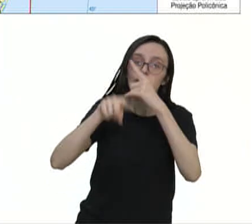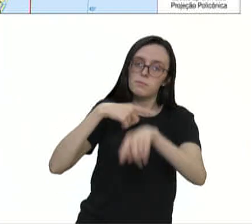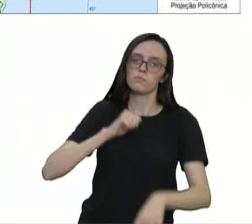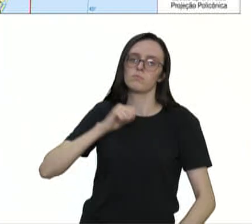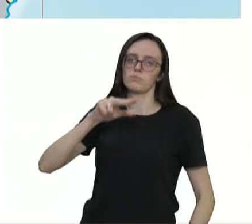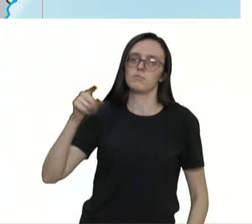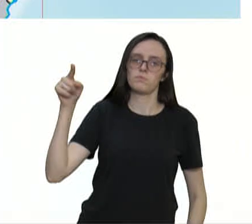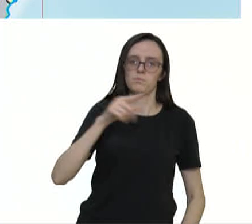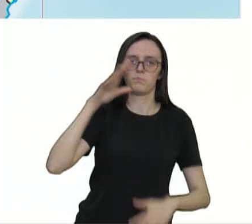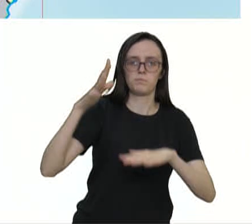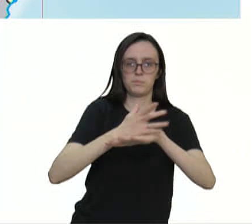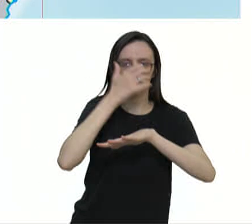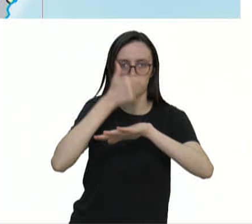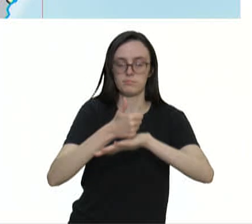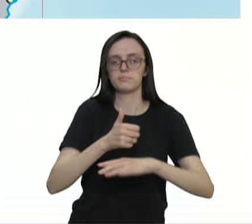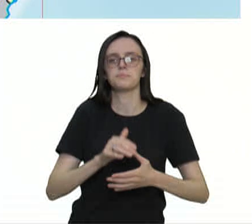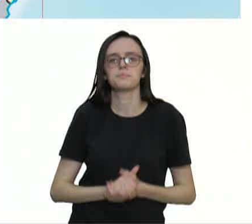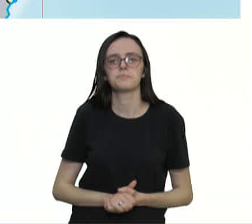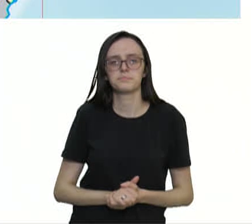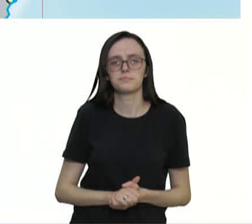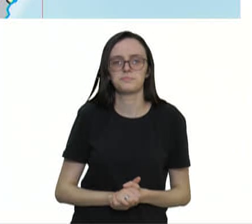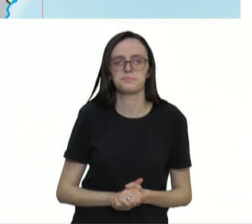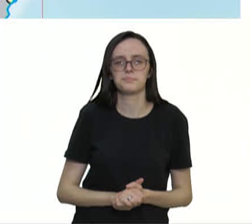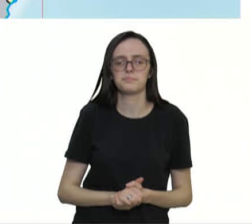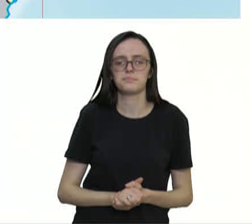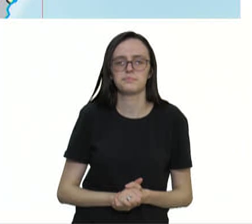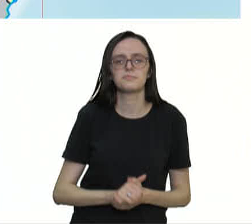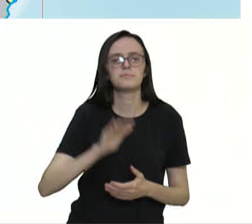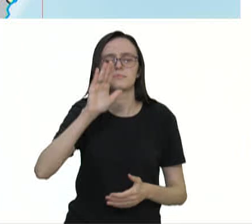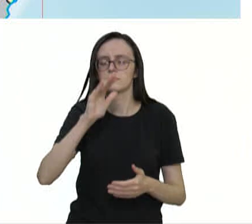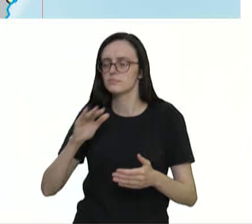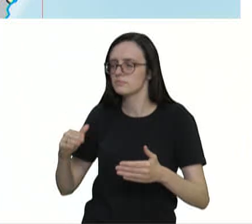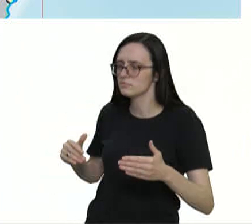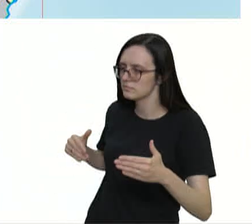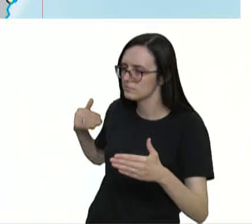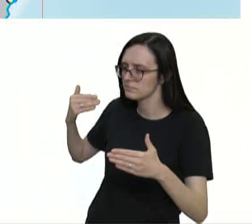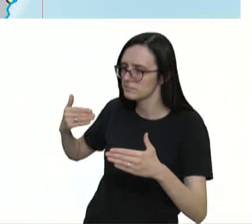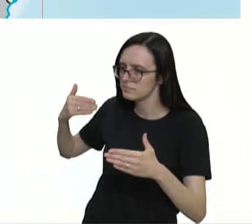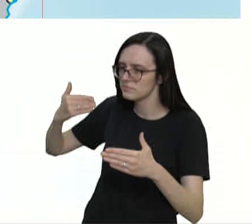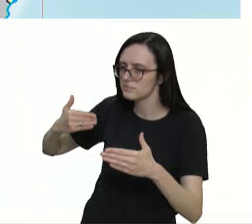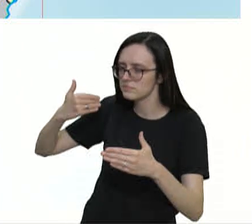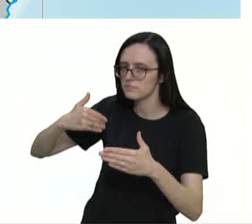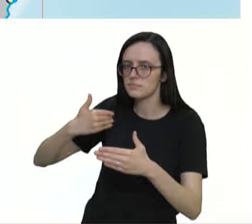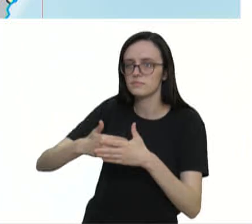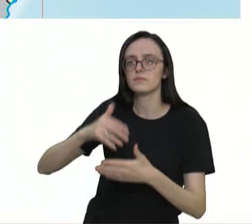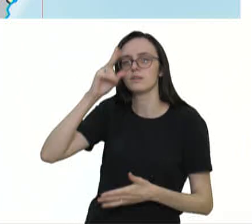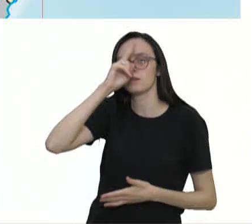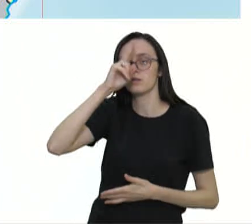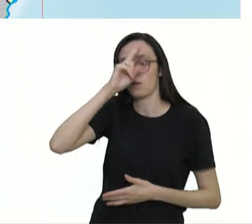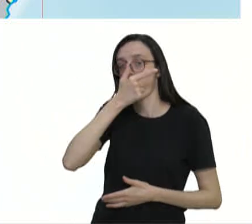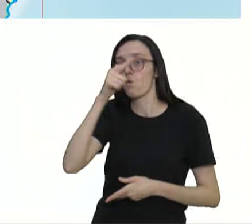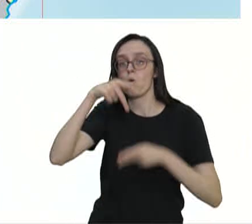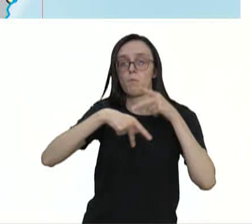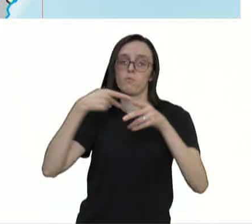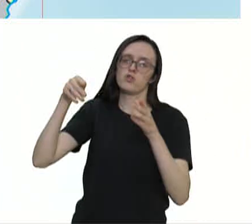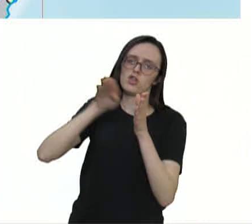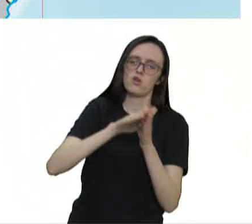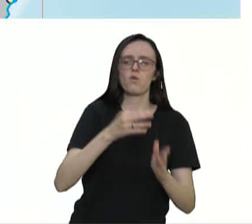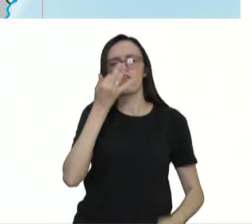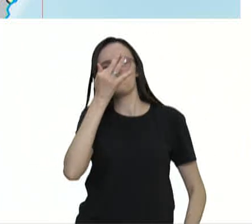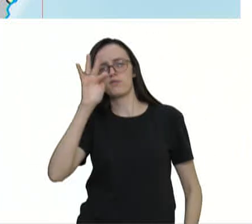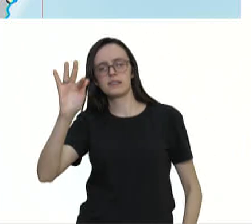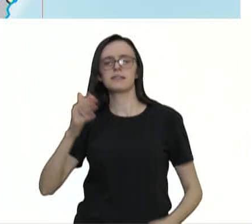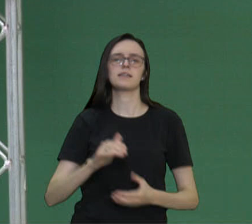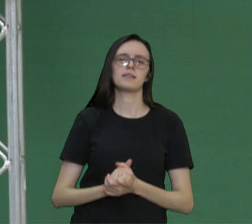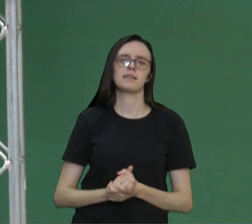certo? Aí, ao longo da história, outros povos chegaram aqui, como os